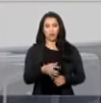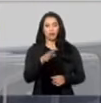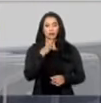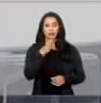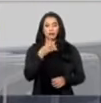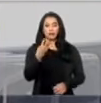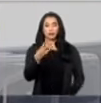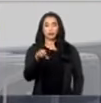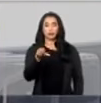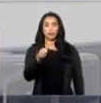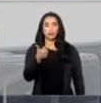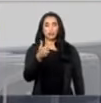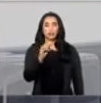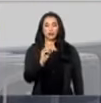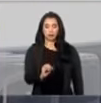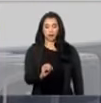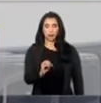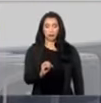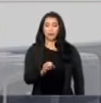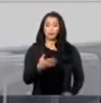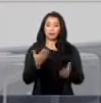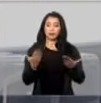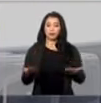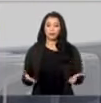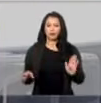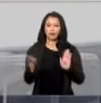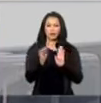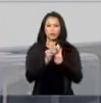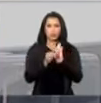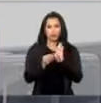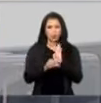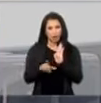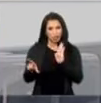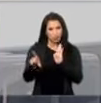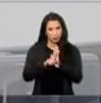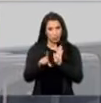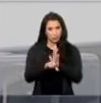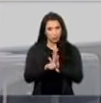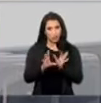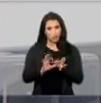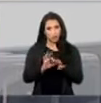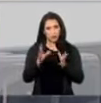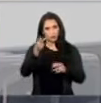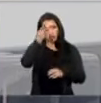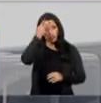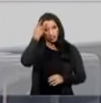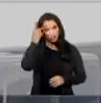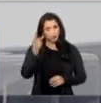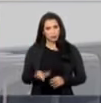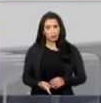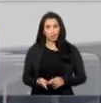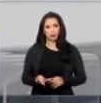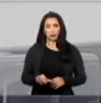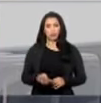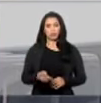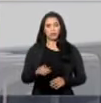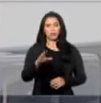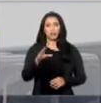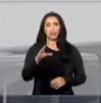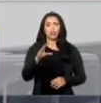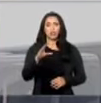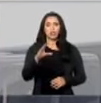3910. Esses dispositivos legais permitem que os contribuintes, pessoas físicas e jurídicas,